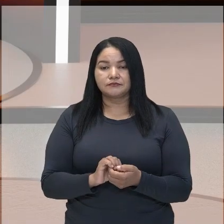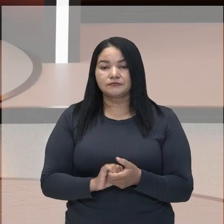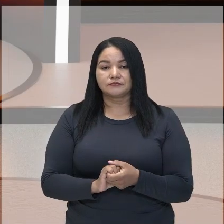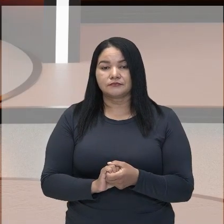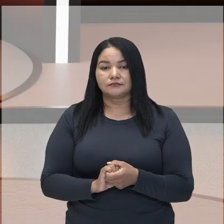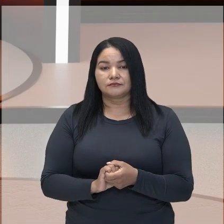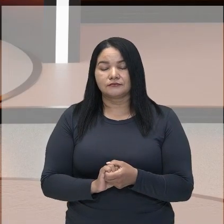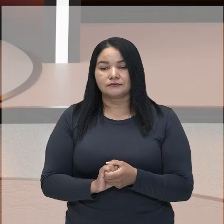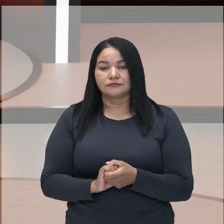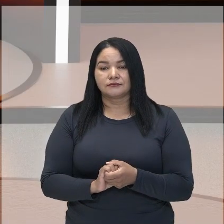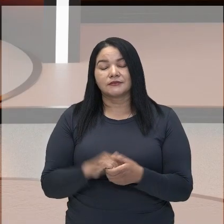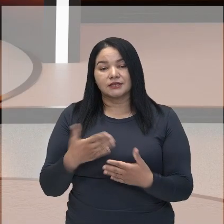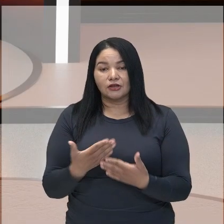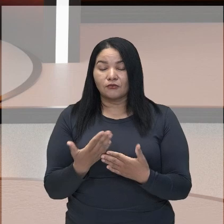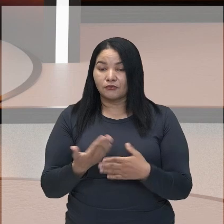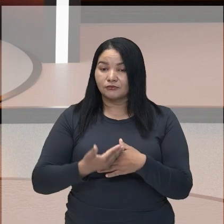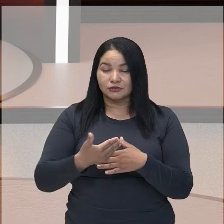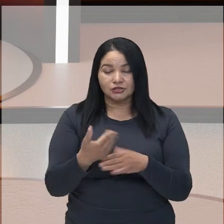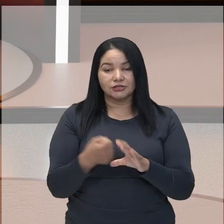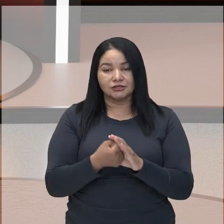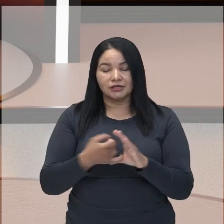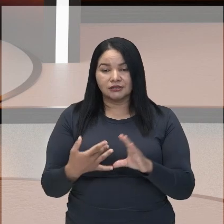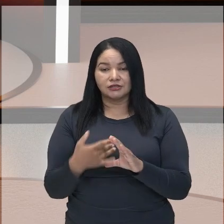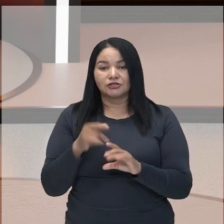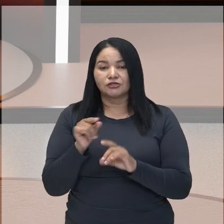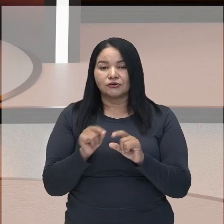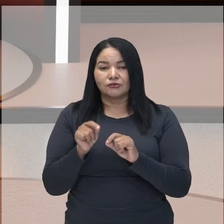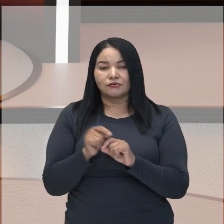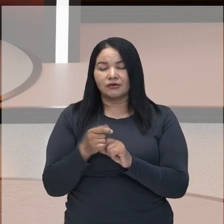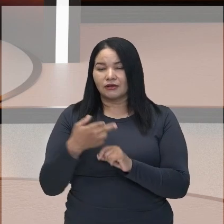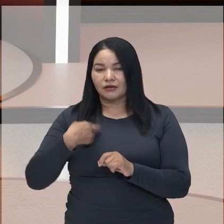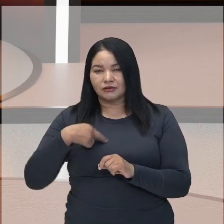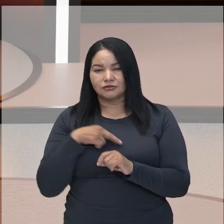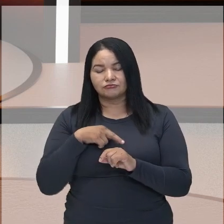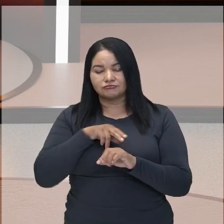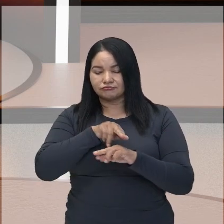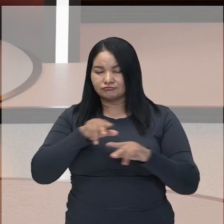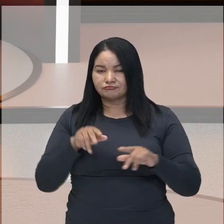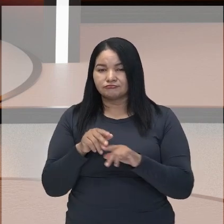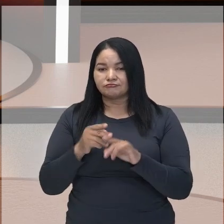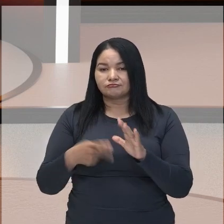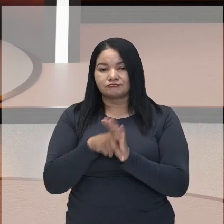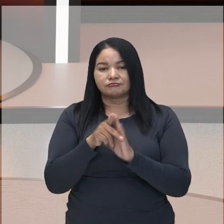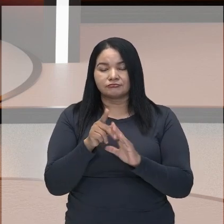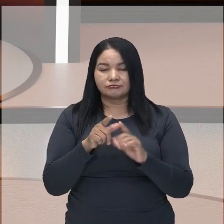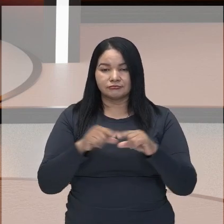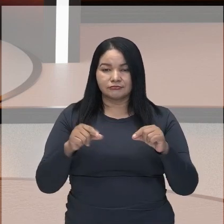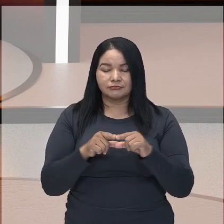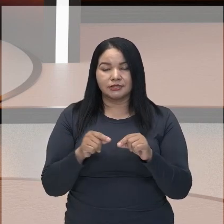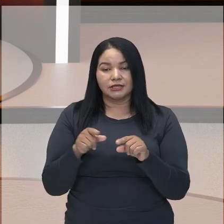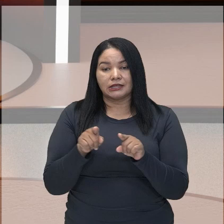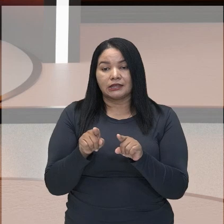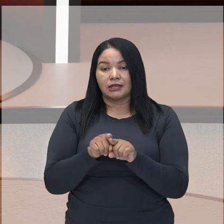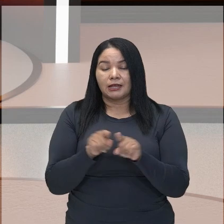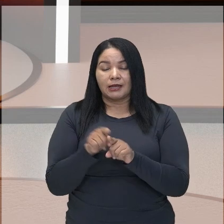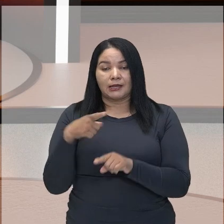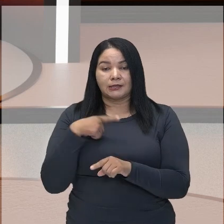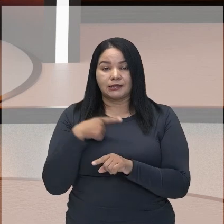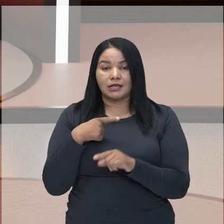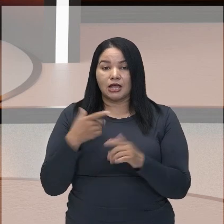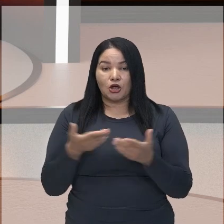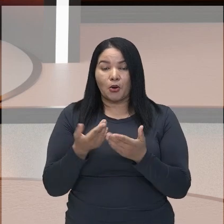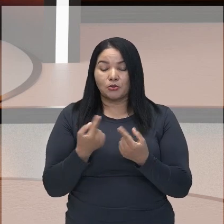a partir dessas características, né, aí da religião no Japão, também temos que estudar aí os